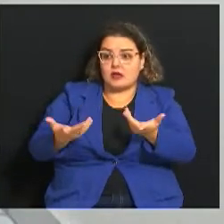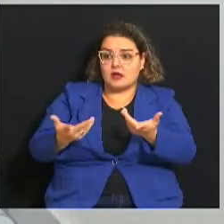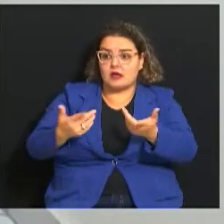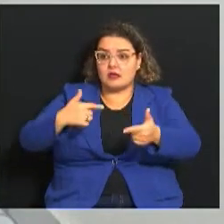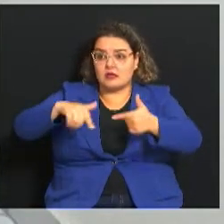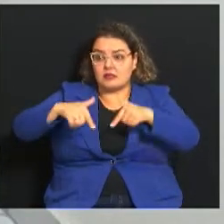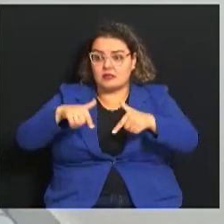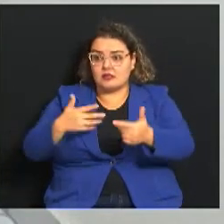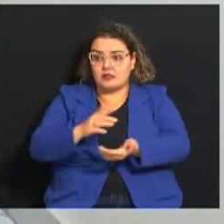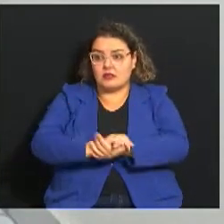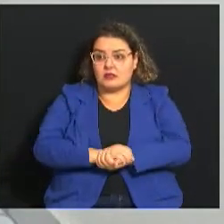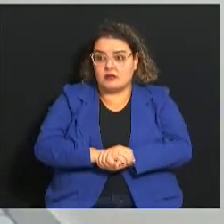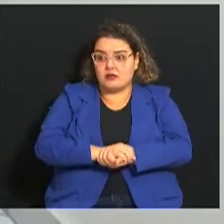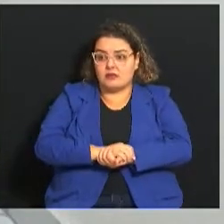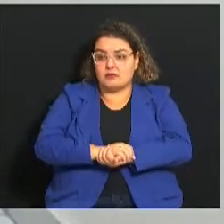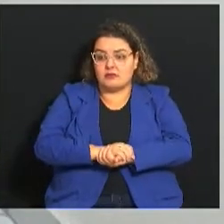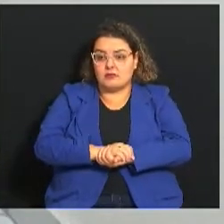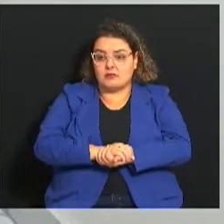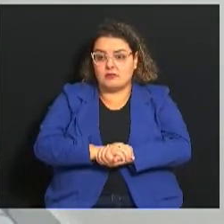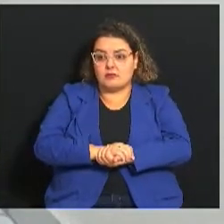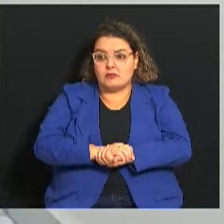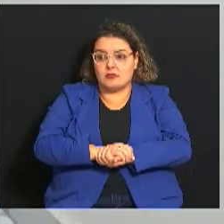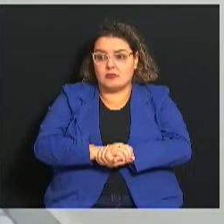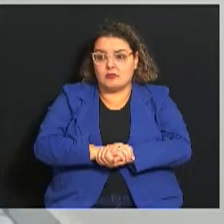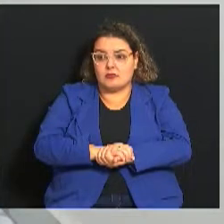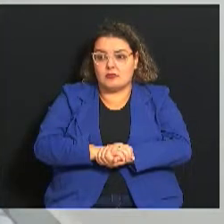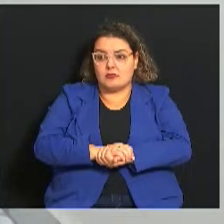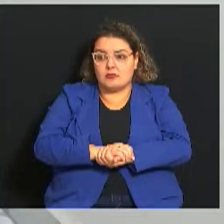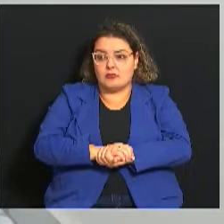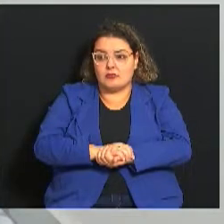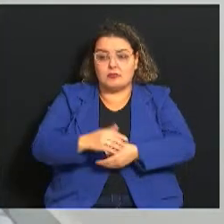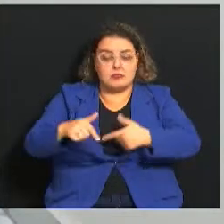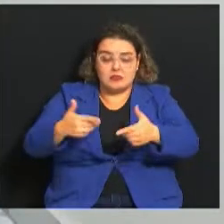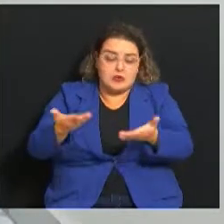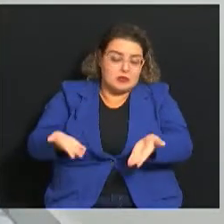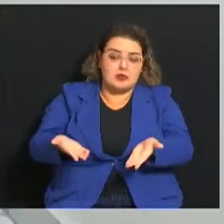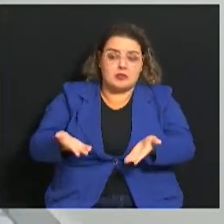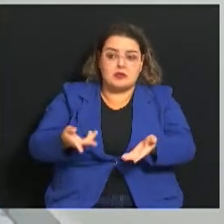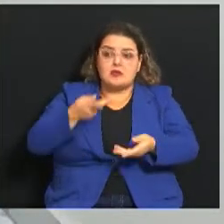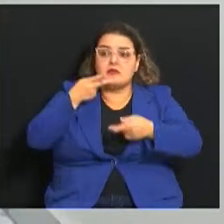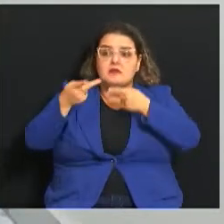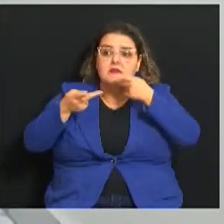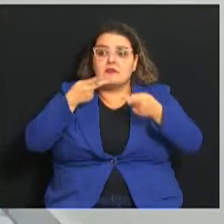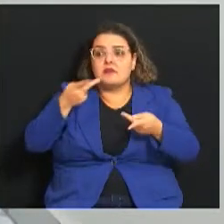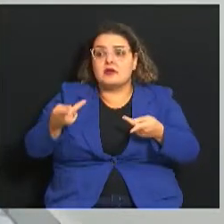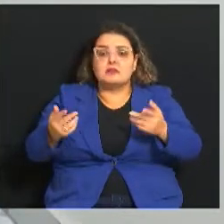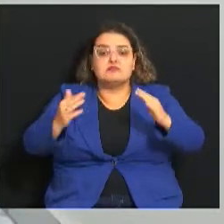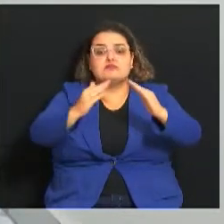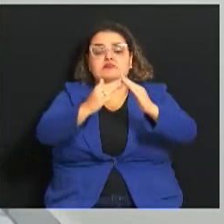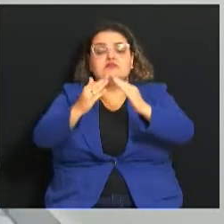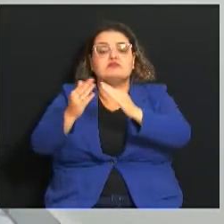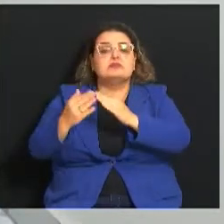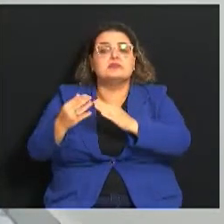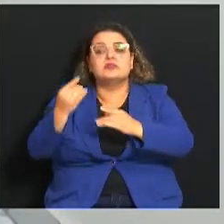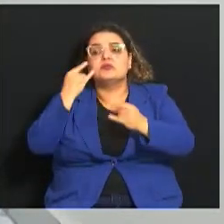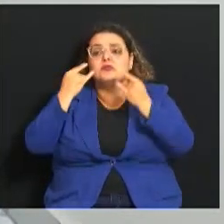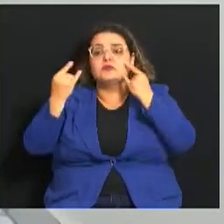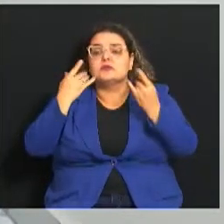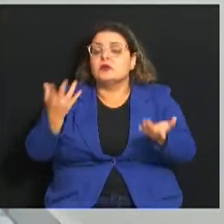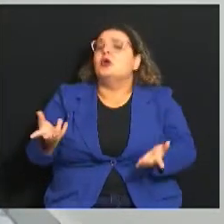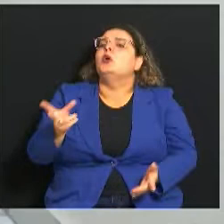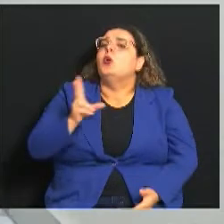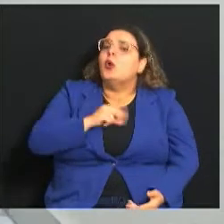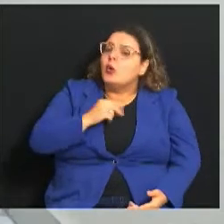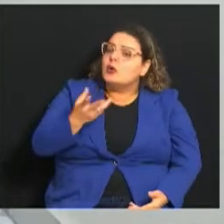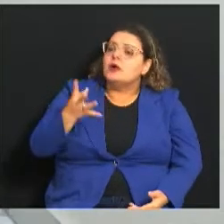é? Justamente com isso, né? E o que você faz? Conta pra gente, o pessoal que tá em casa e tem interesse, falando, puxa vida, olha